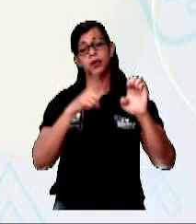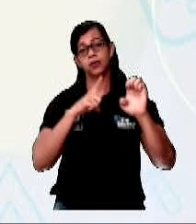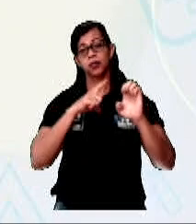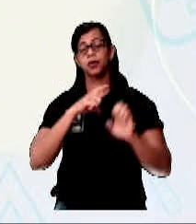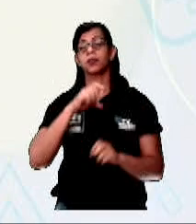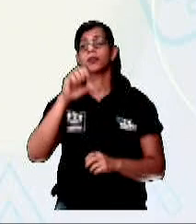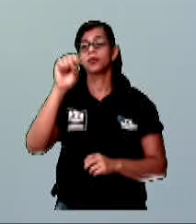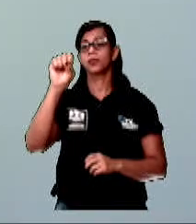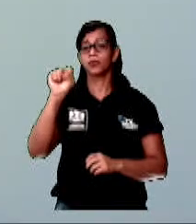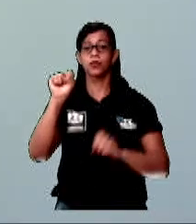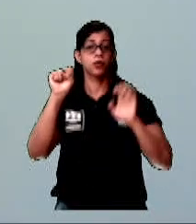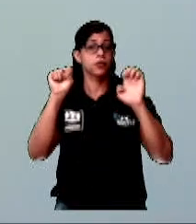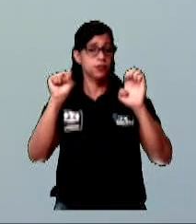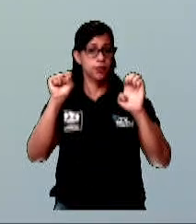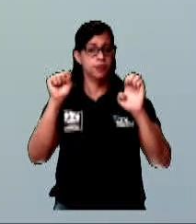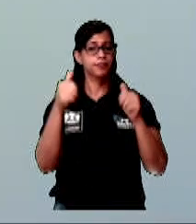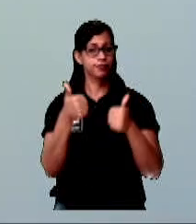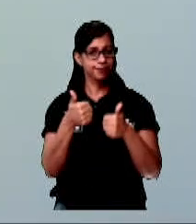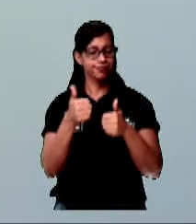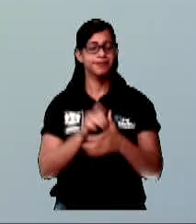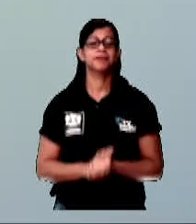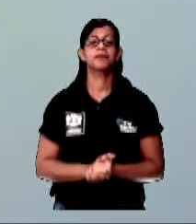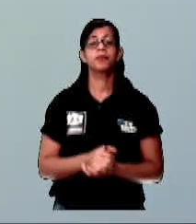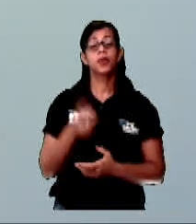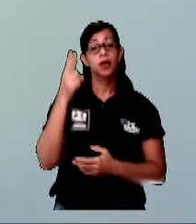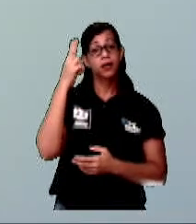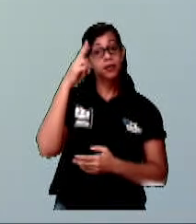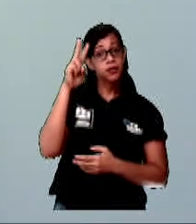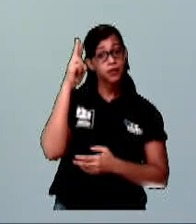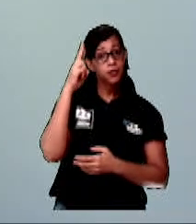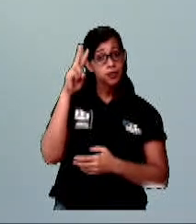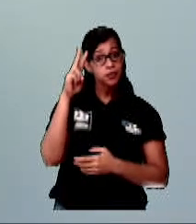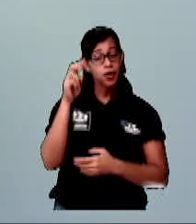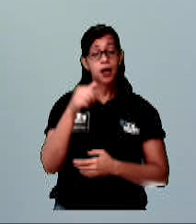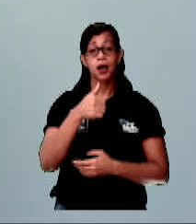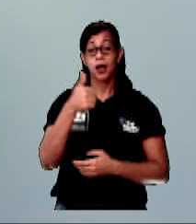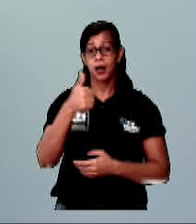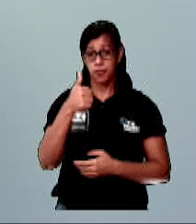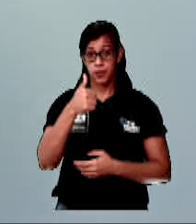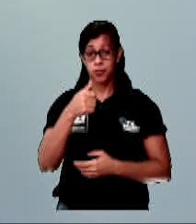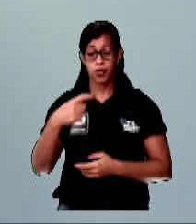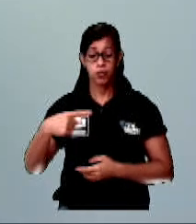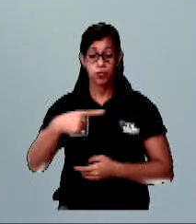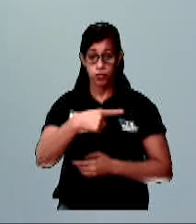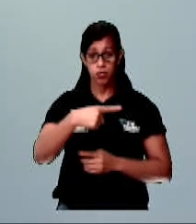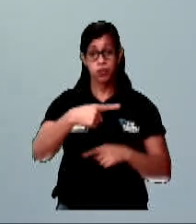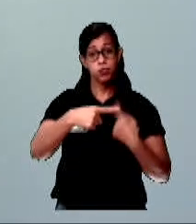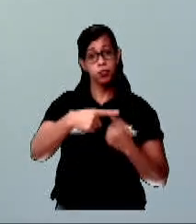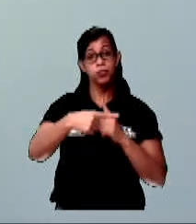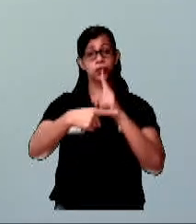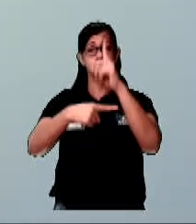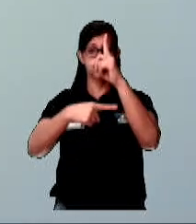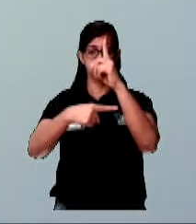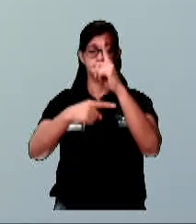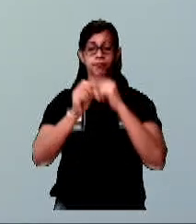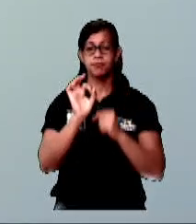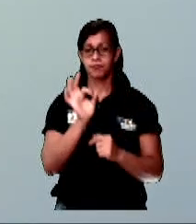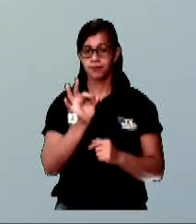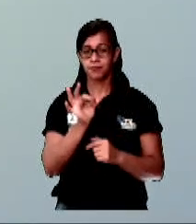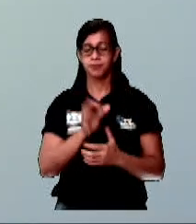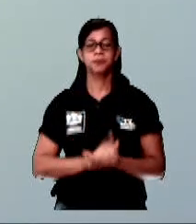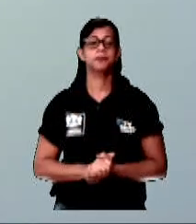8E, tá? Lembra de fixar essa ideia, primeiro a horizontal e depois a vertical, certo? Vamos para o